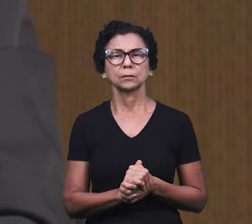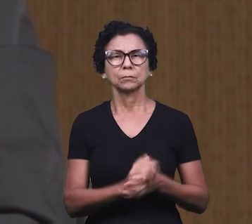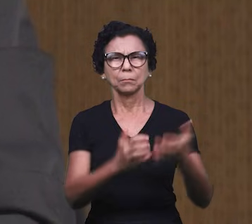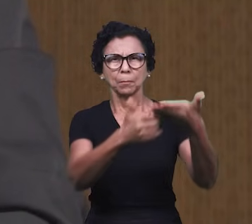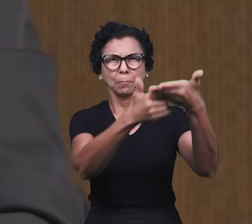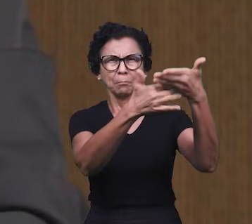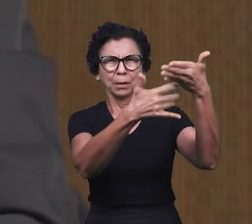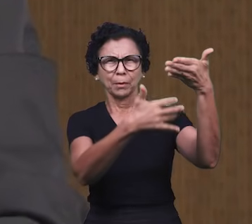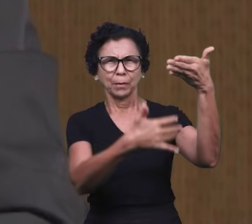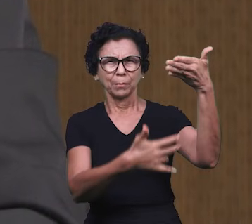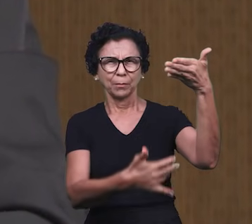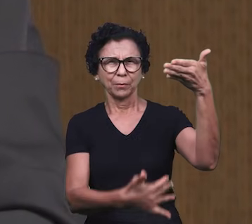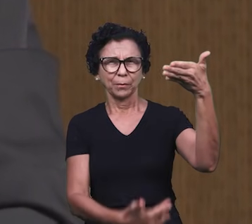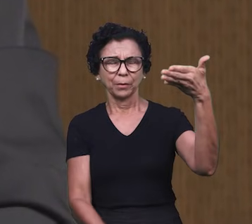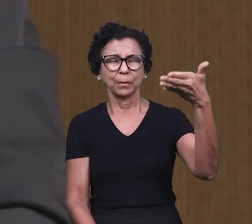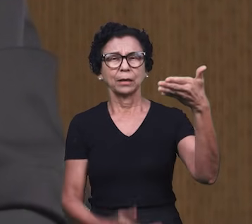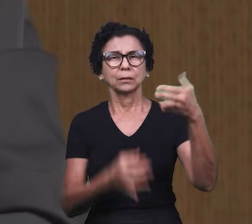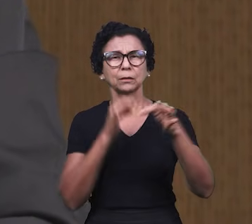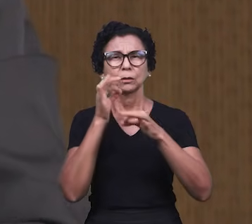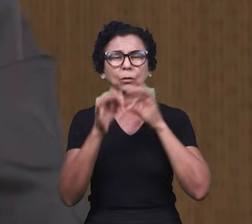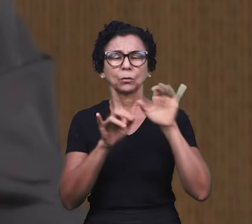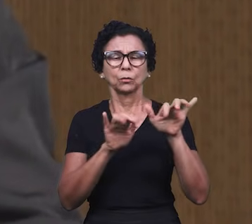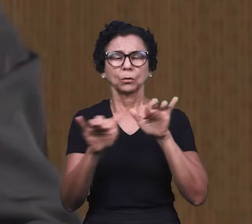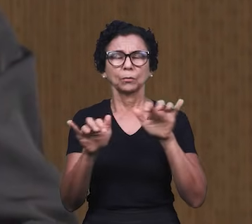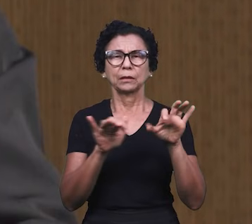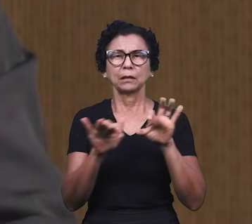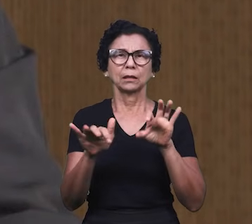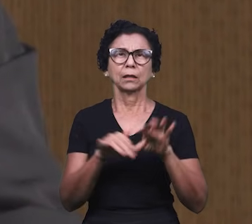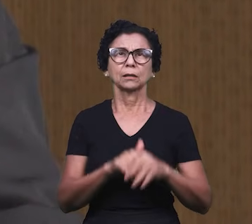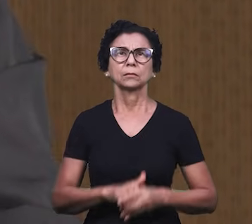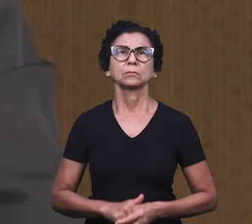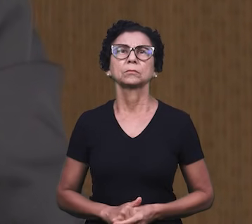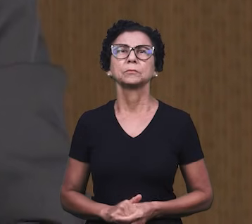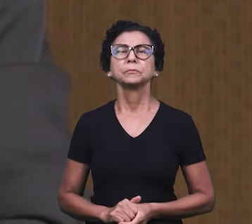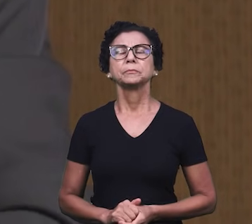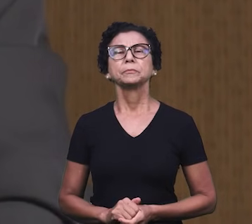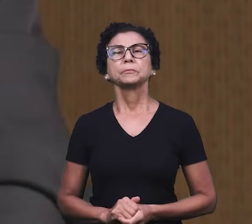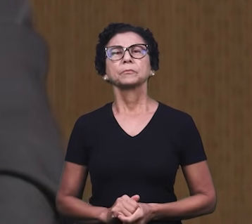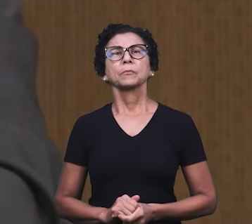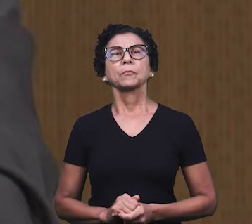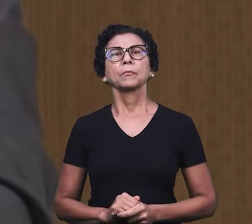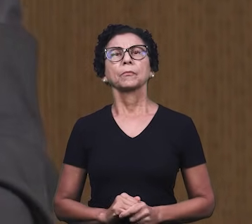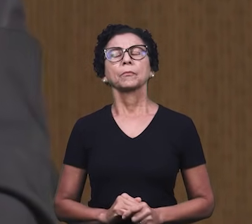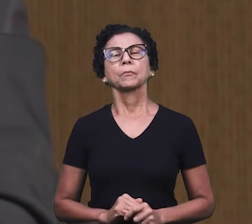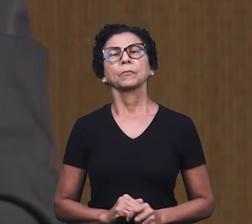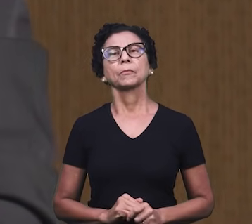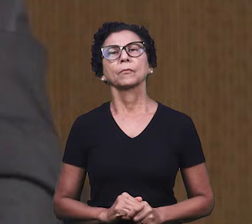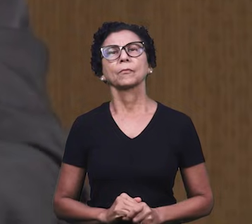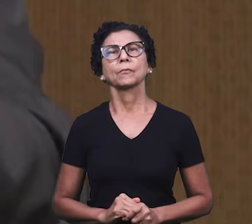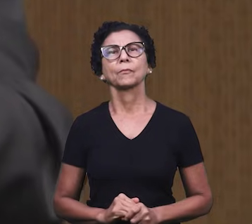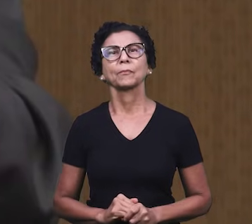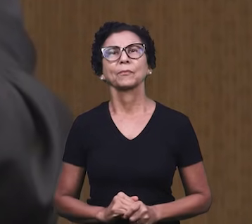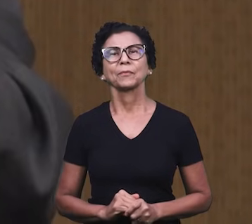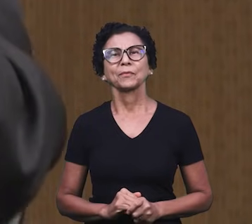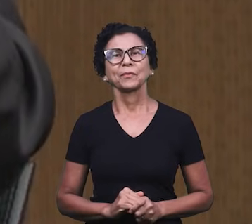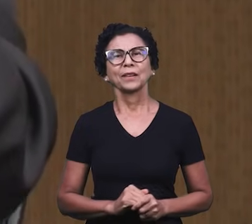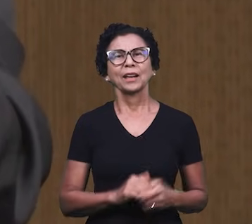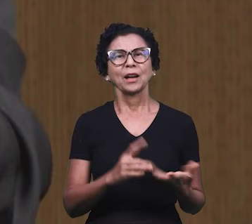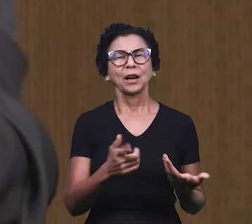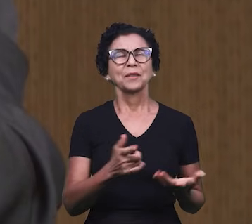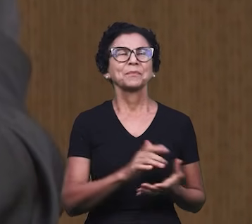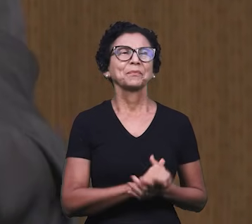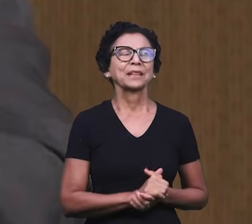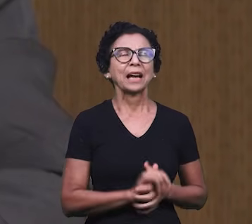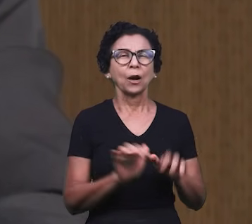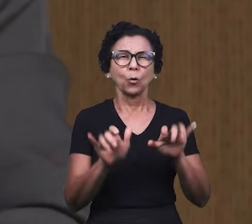comentários. E eu estava acompanhando na época ali uns 200 ali que iam passando. E as pessoas colocavam assim, eu agradeço ao meu